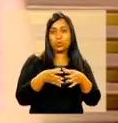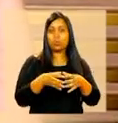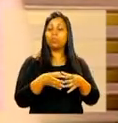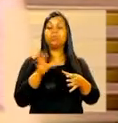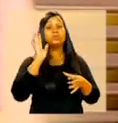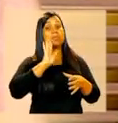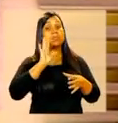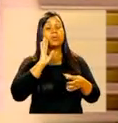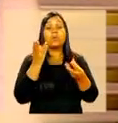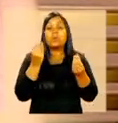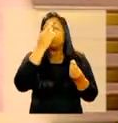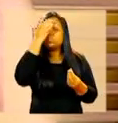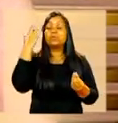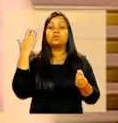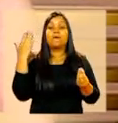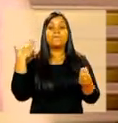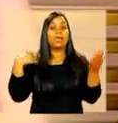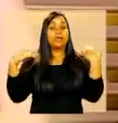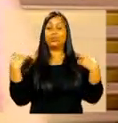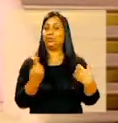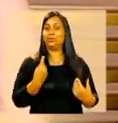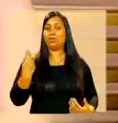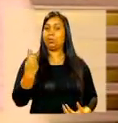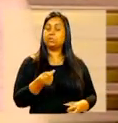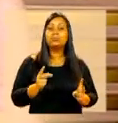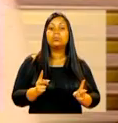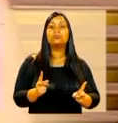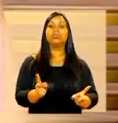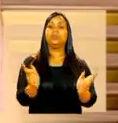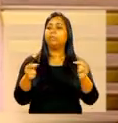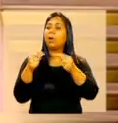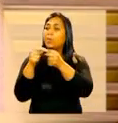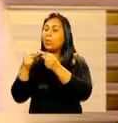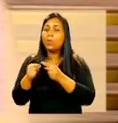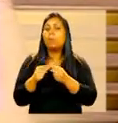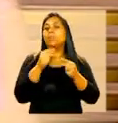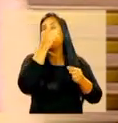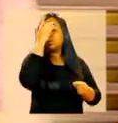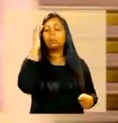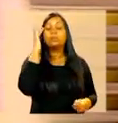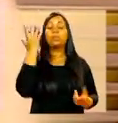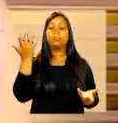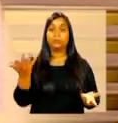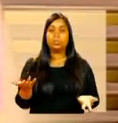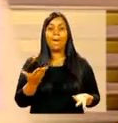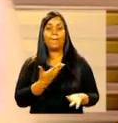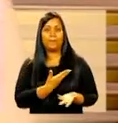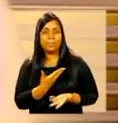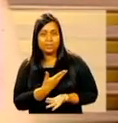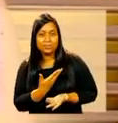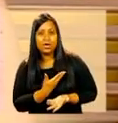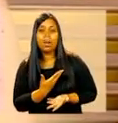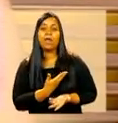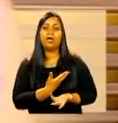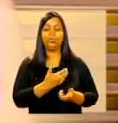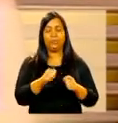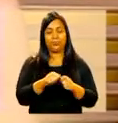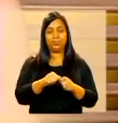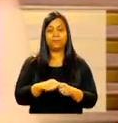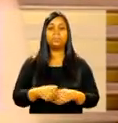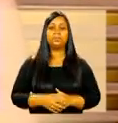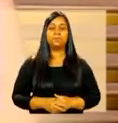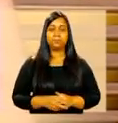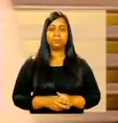muito bacana, porque todo mundo está viajando sozinha. Então, você sempre vai conseguir se identificar com alguém ali, fazer, né? uma bela amizade,